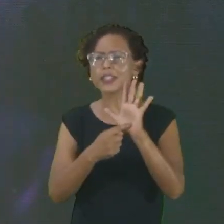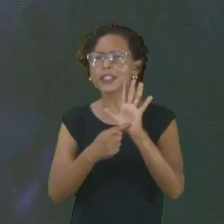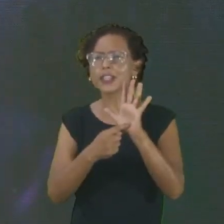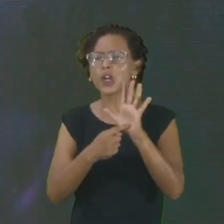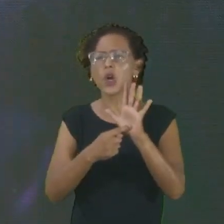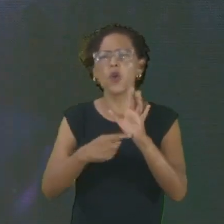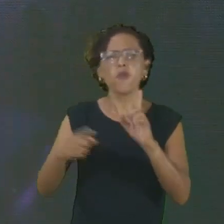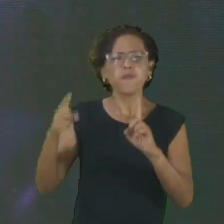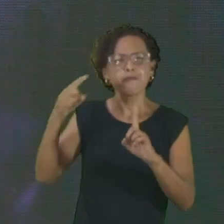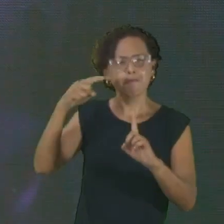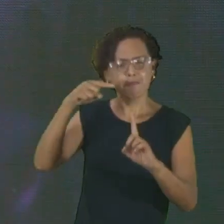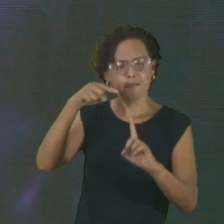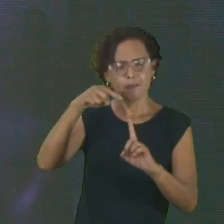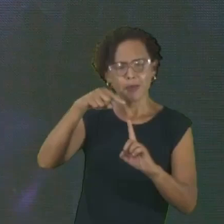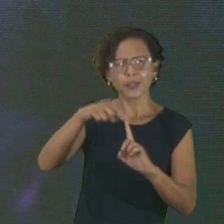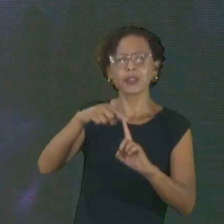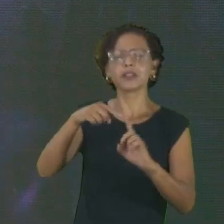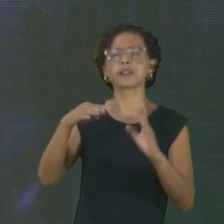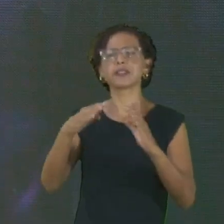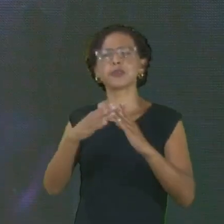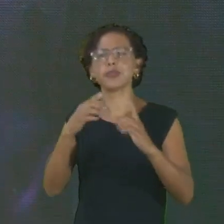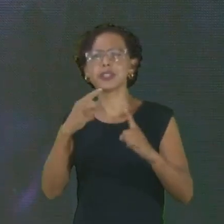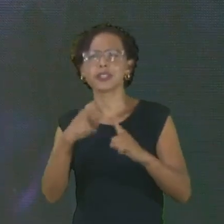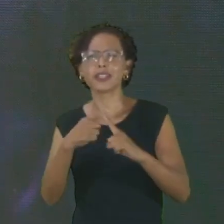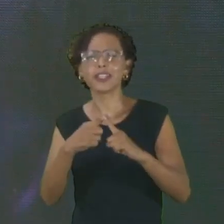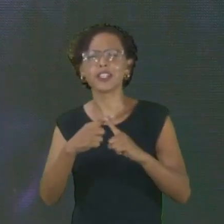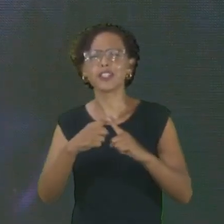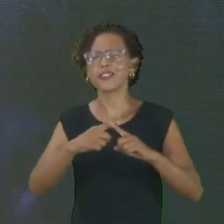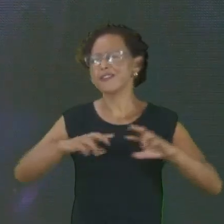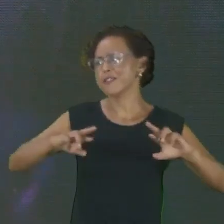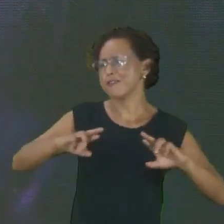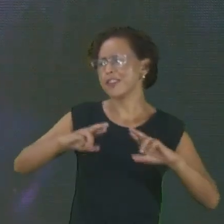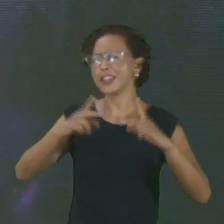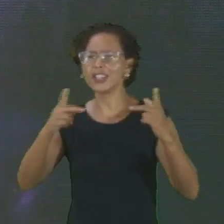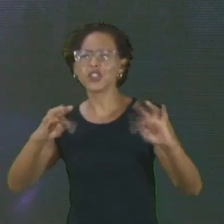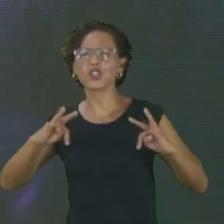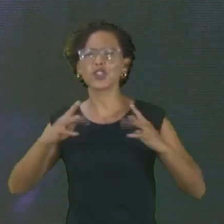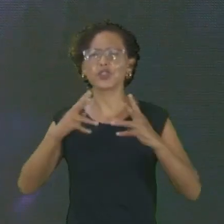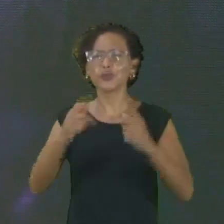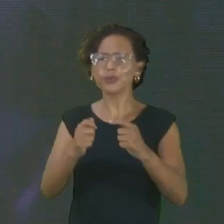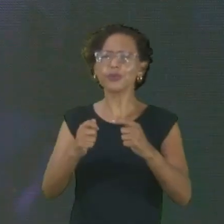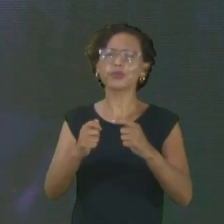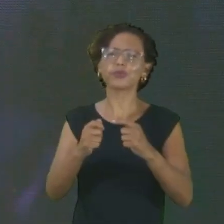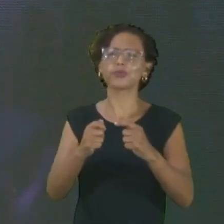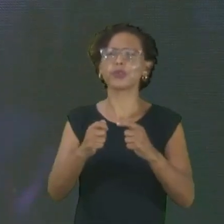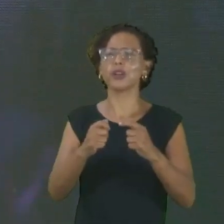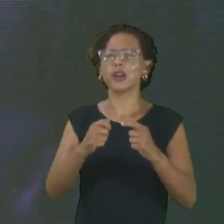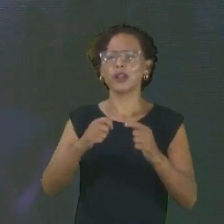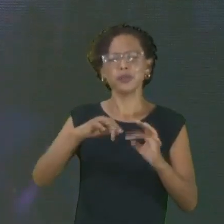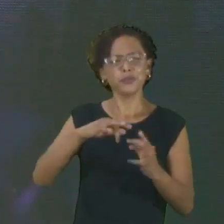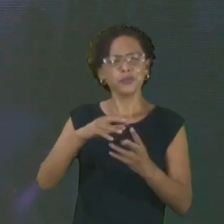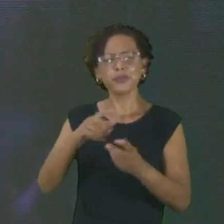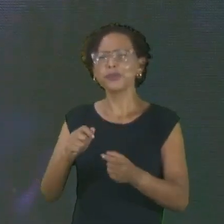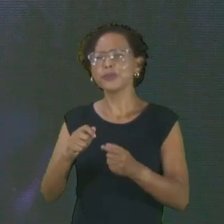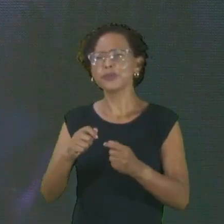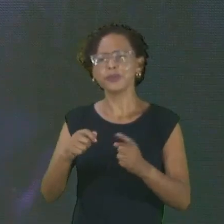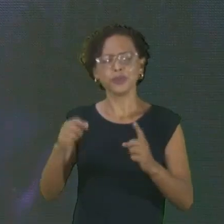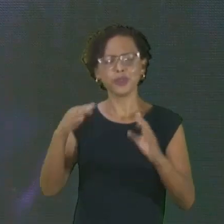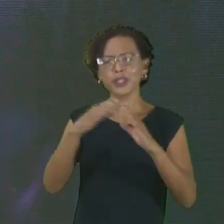um modelo da igreja que se difere do mundo, um modelo da igreja que